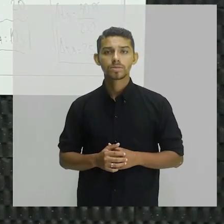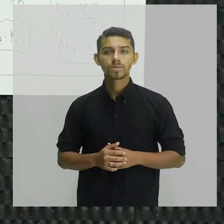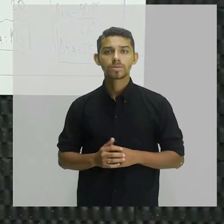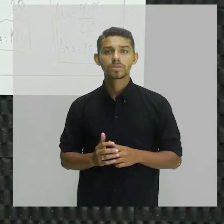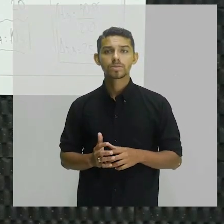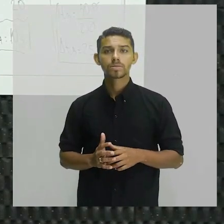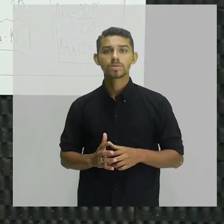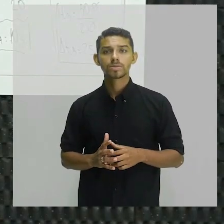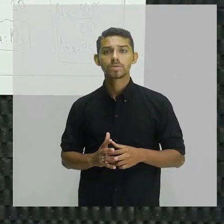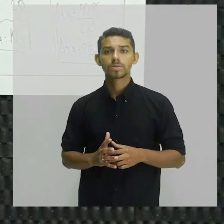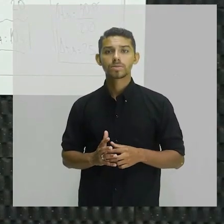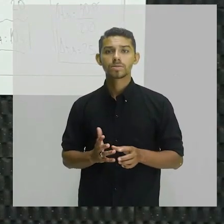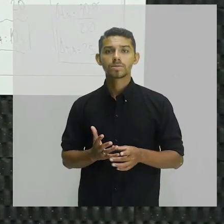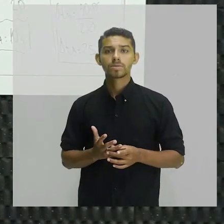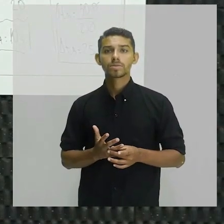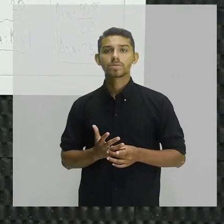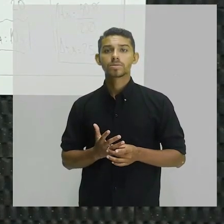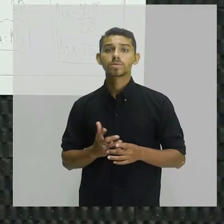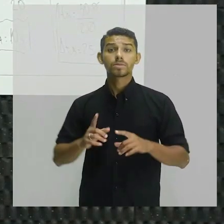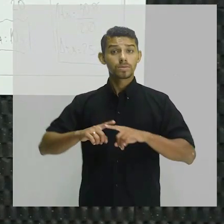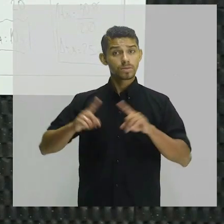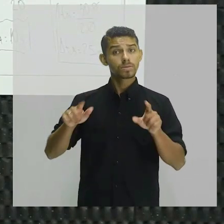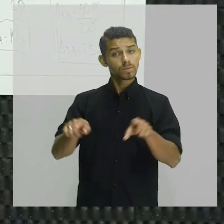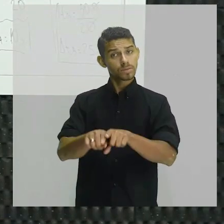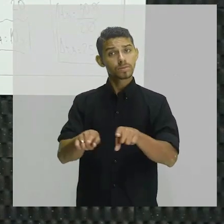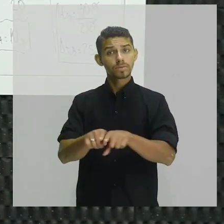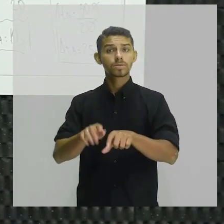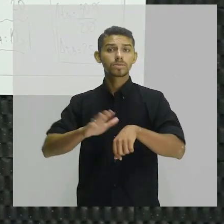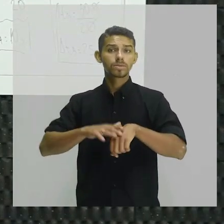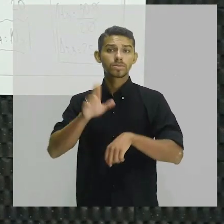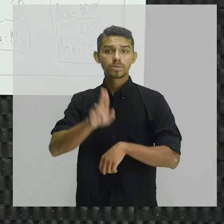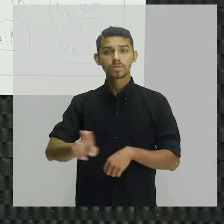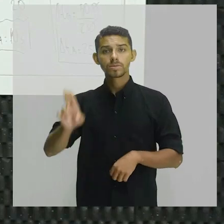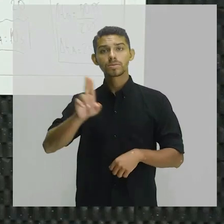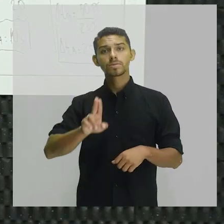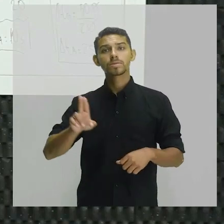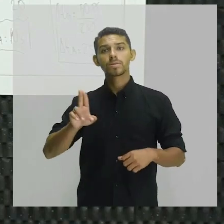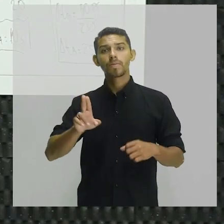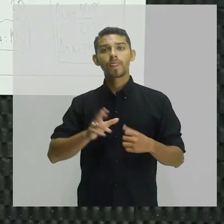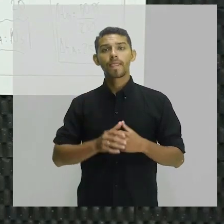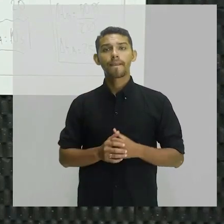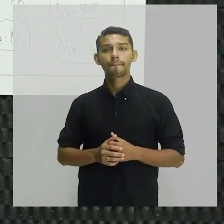ok? Nesta segunda. Mas a gente também pode utilizar